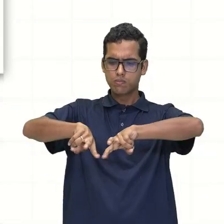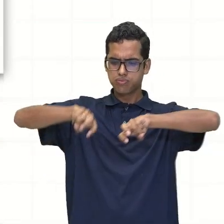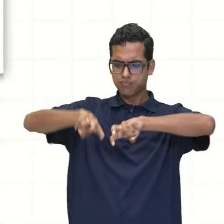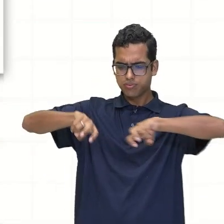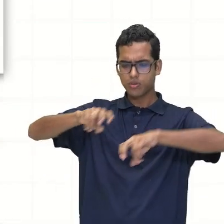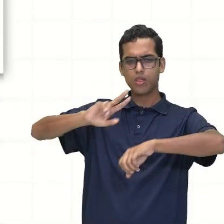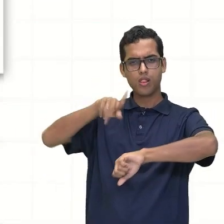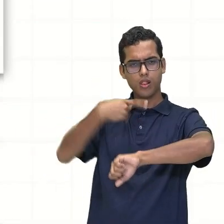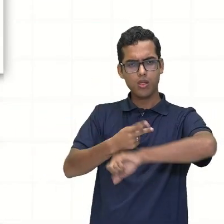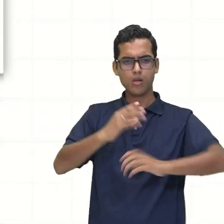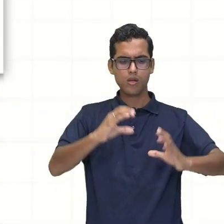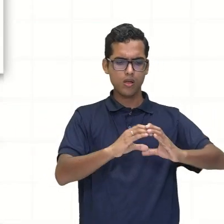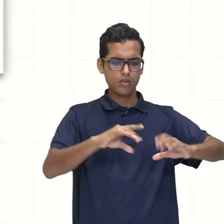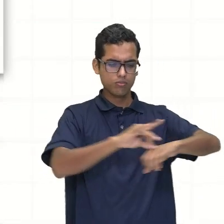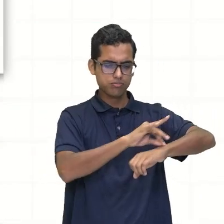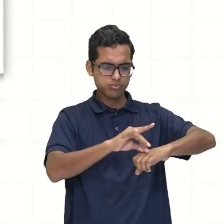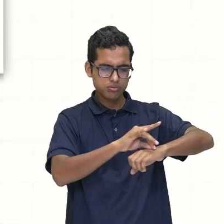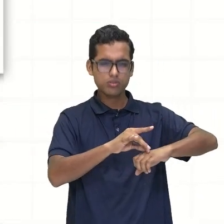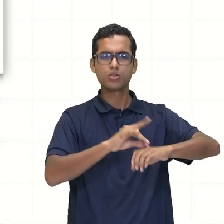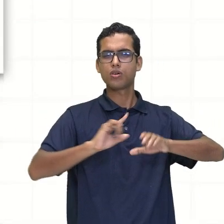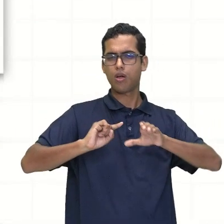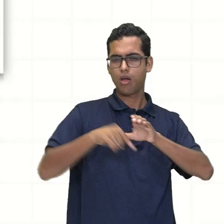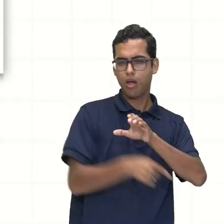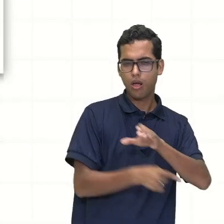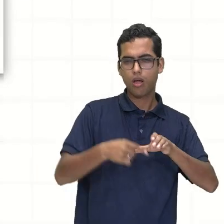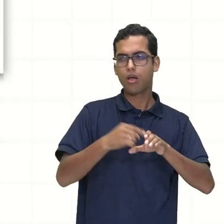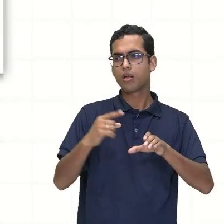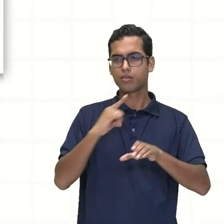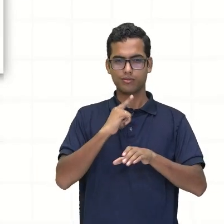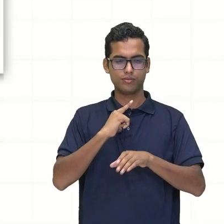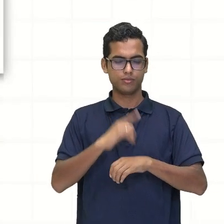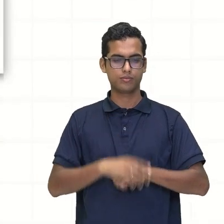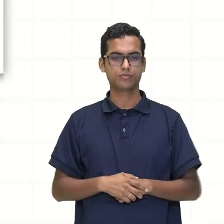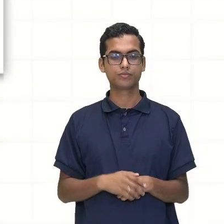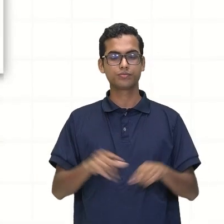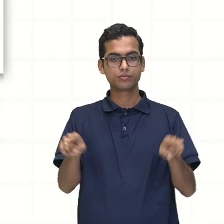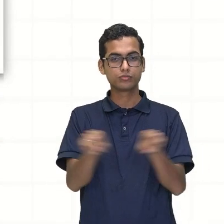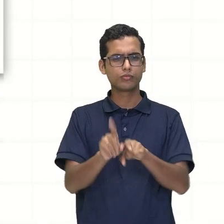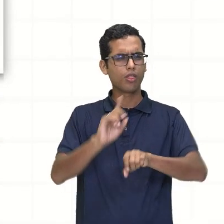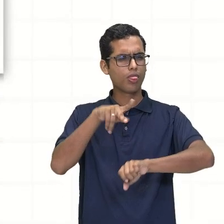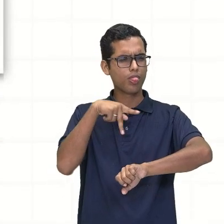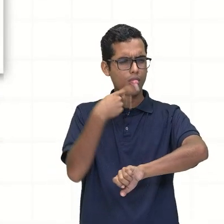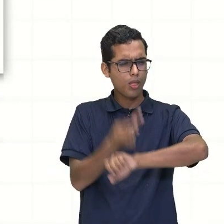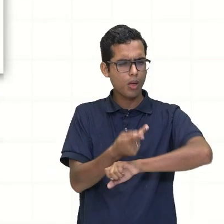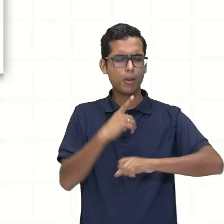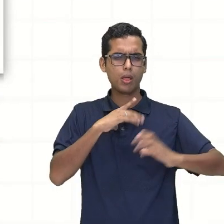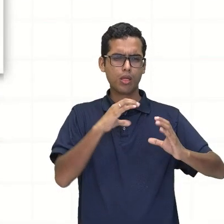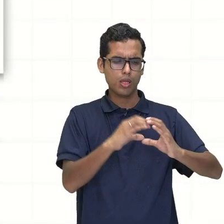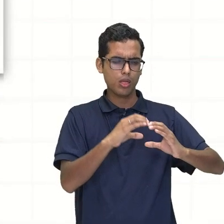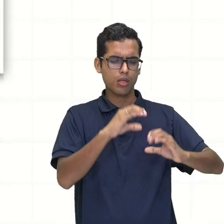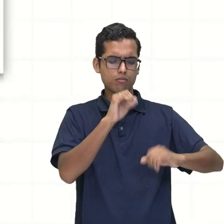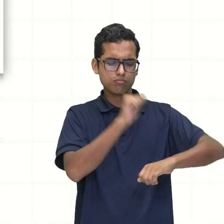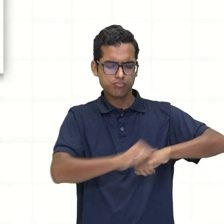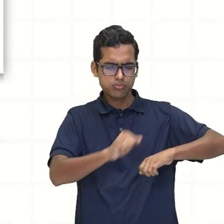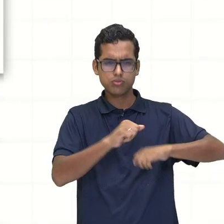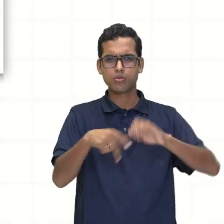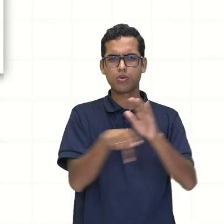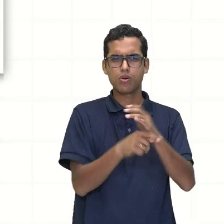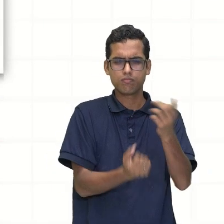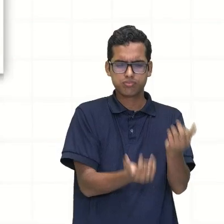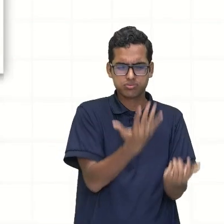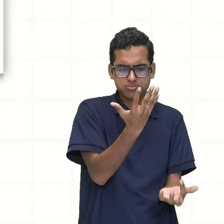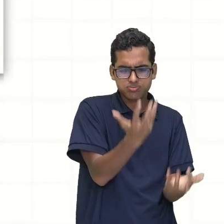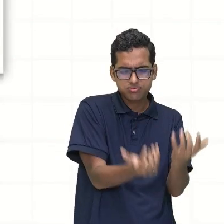queima desse combustível fóssil. Temos também a questão do descarte, né? Onde que eu vou descartar, né? O que não vai ser